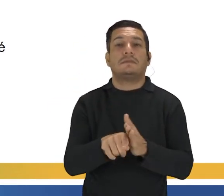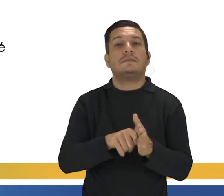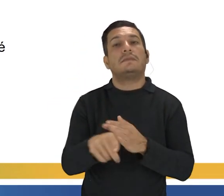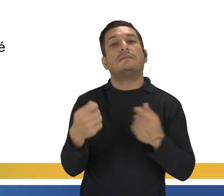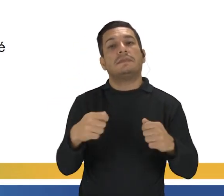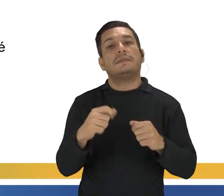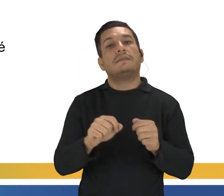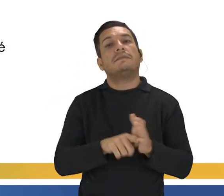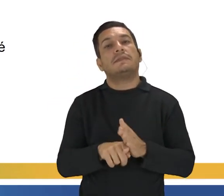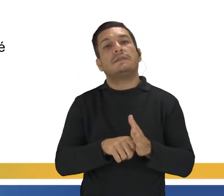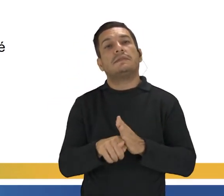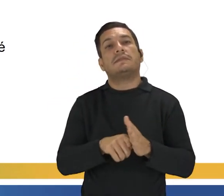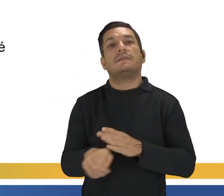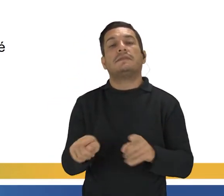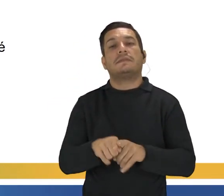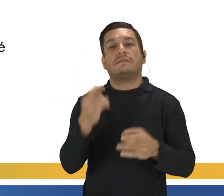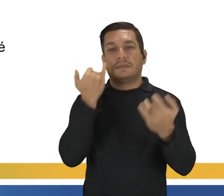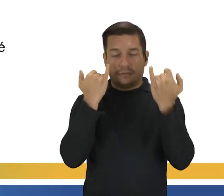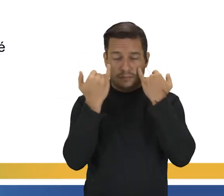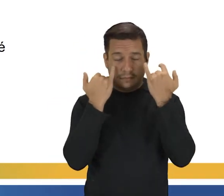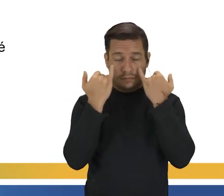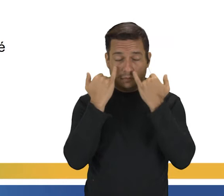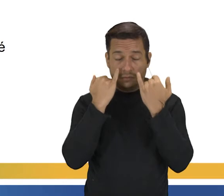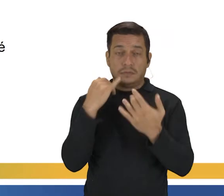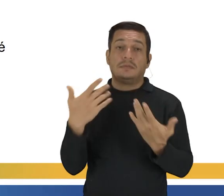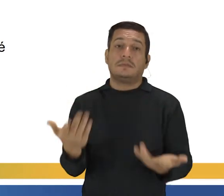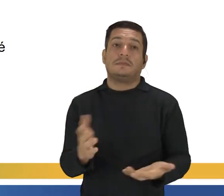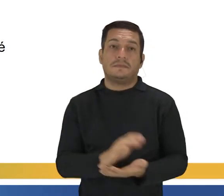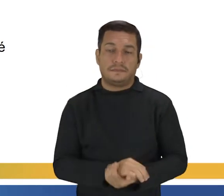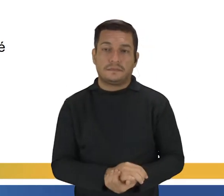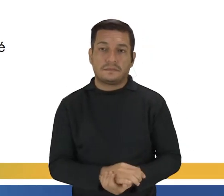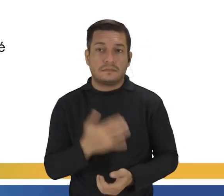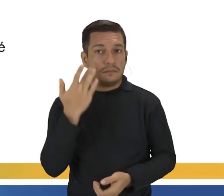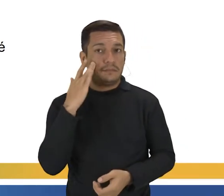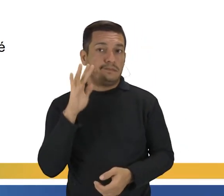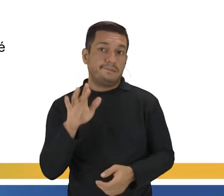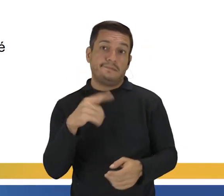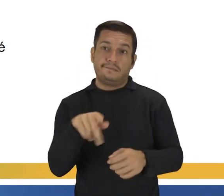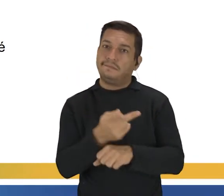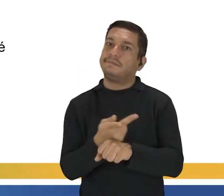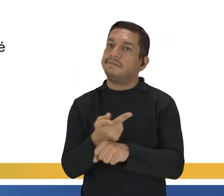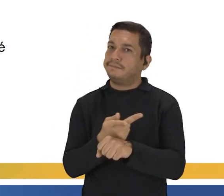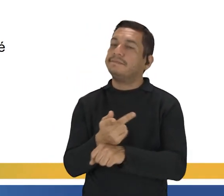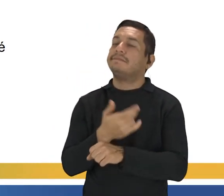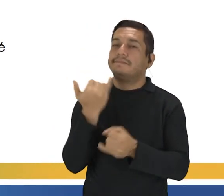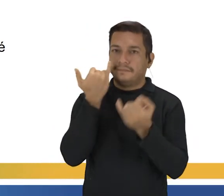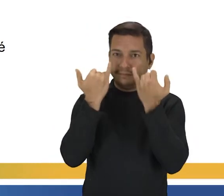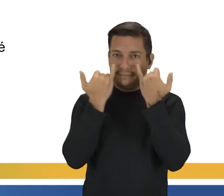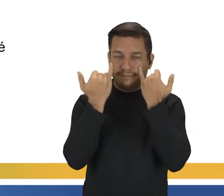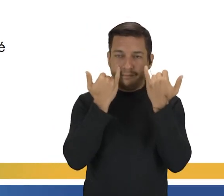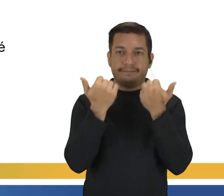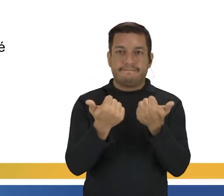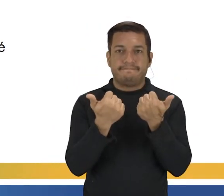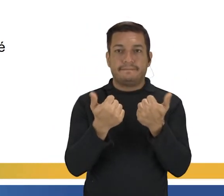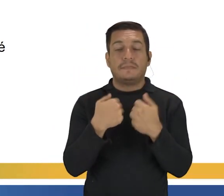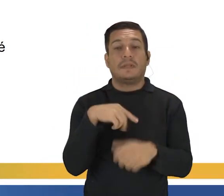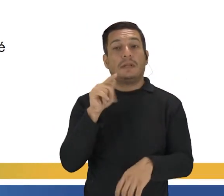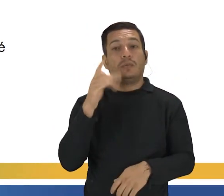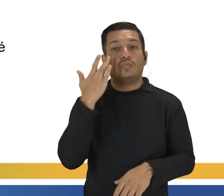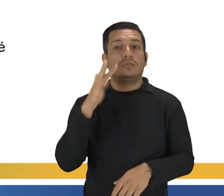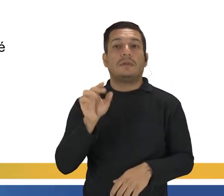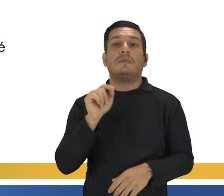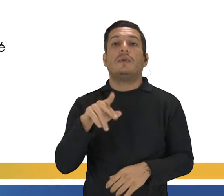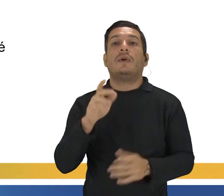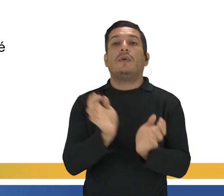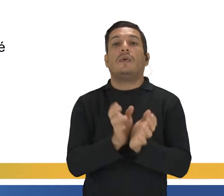você precisa pesquisar as informações? Então, não sei, procure informação sobre isso. Para quem não